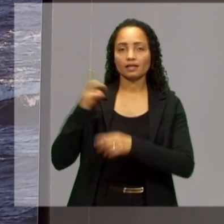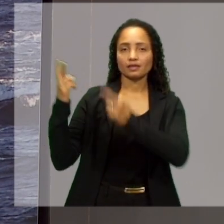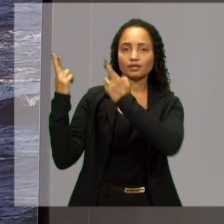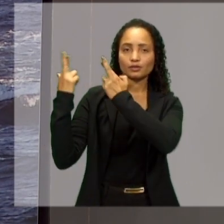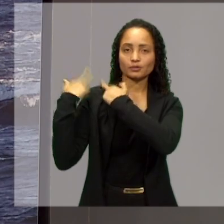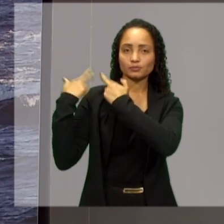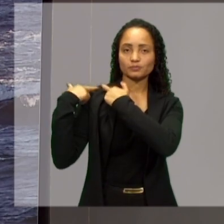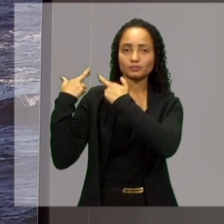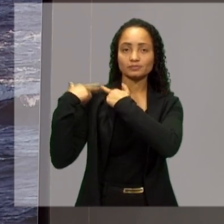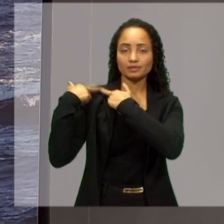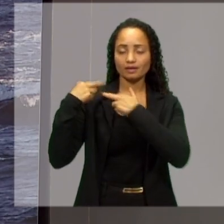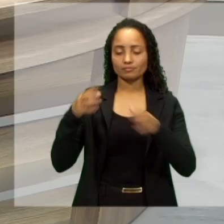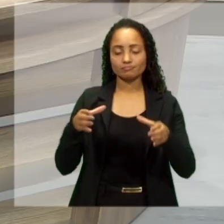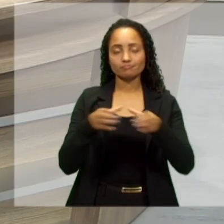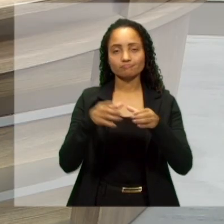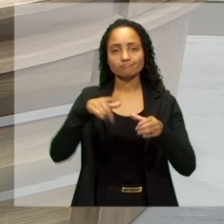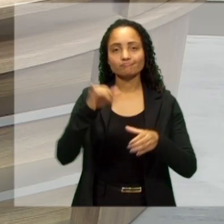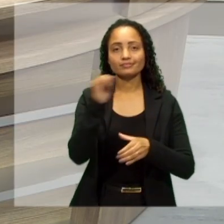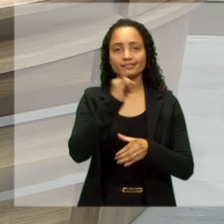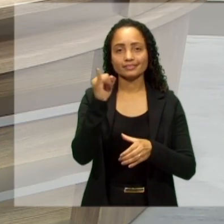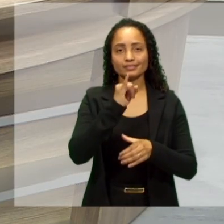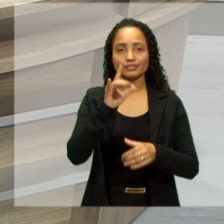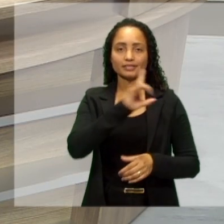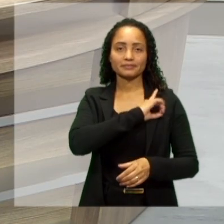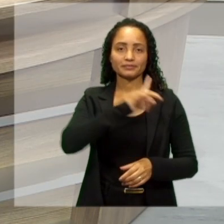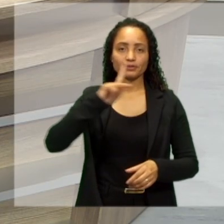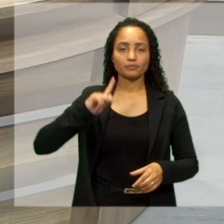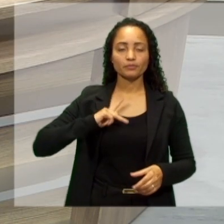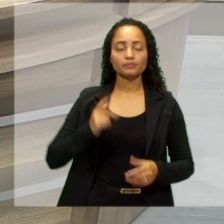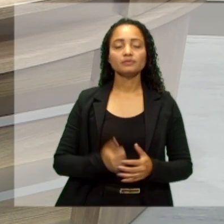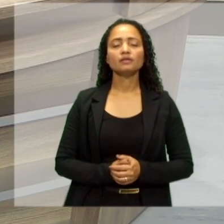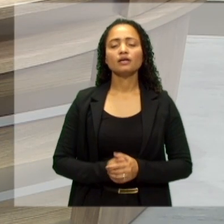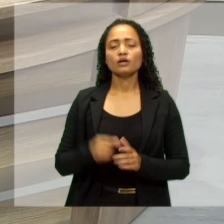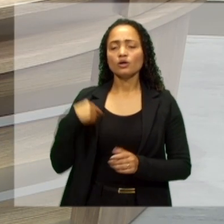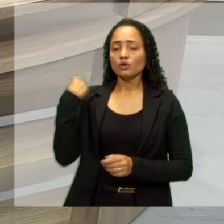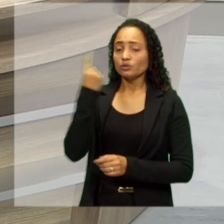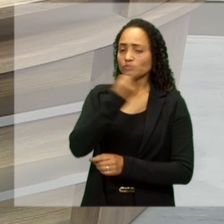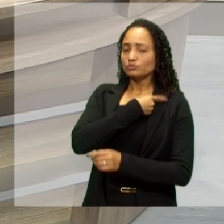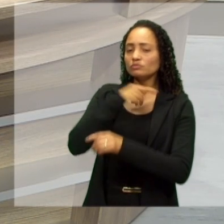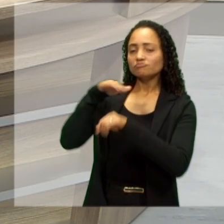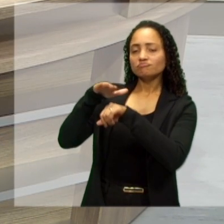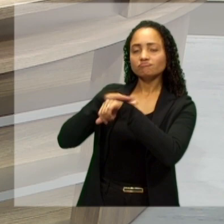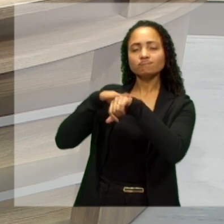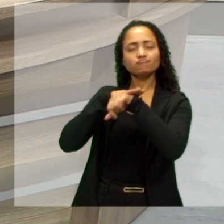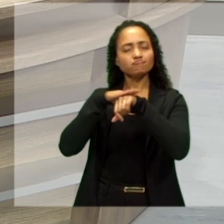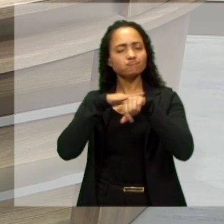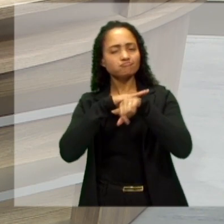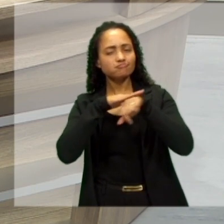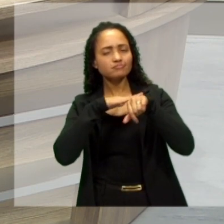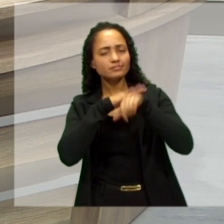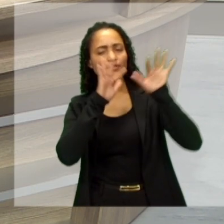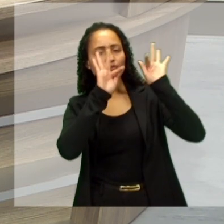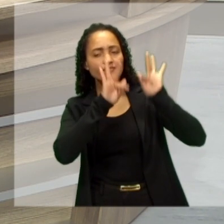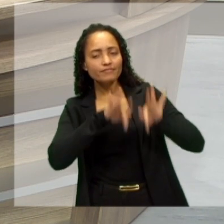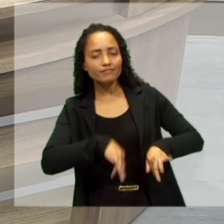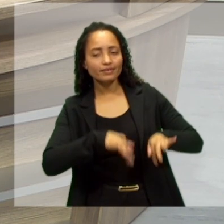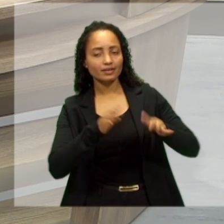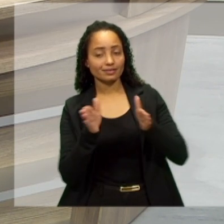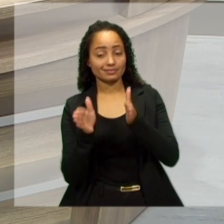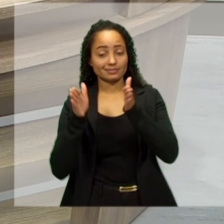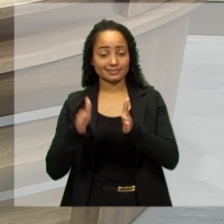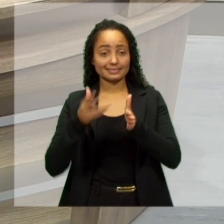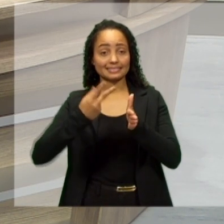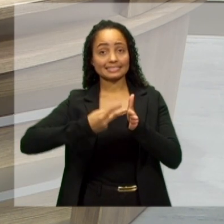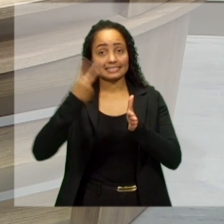unidade de Itajaí. Doutor, a gente falava no final do segundo bloco que uma coisa que até